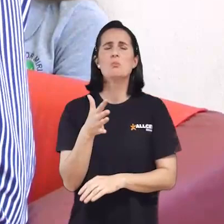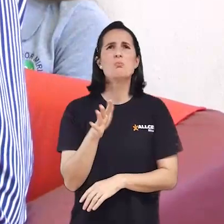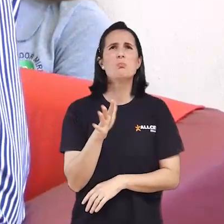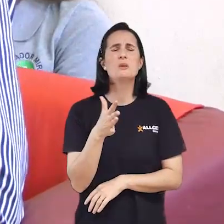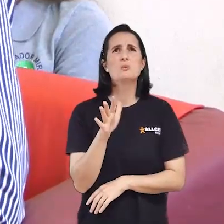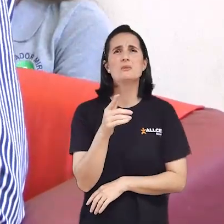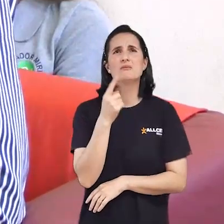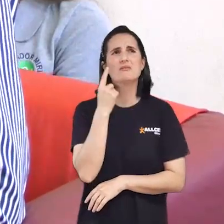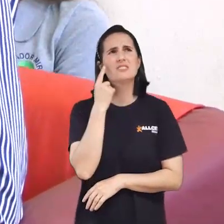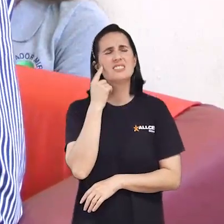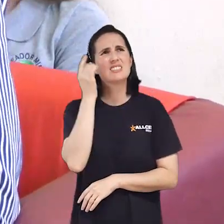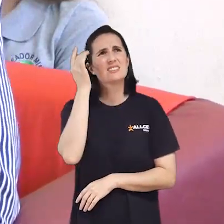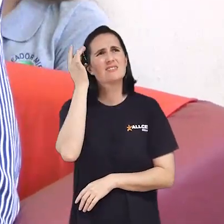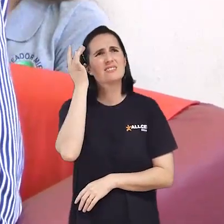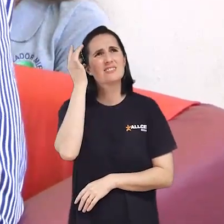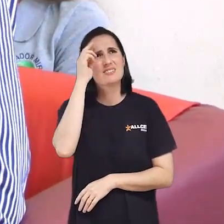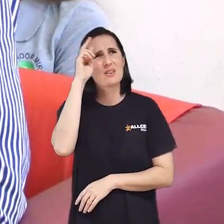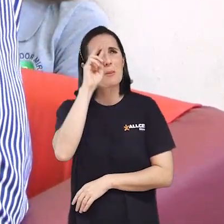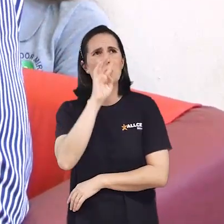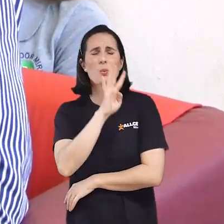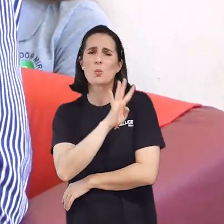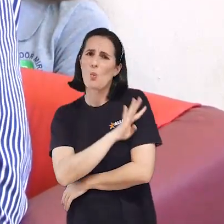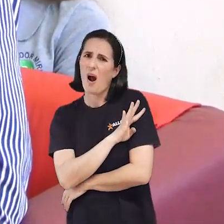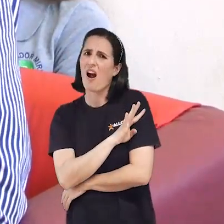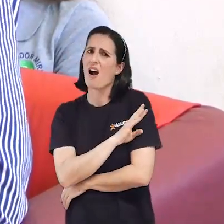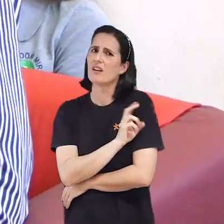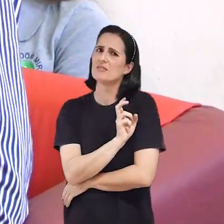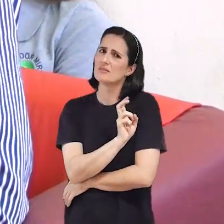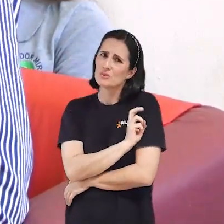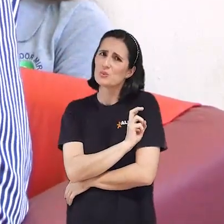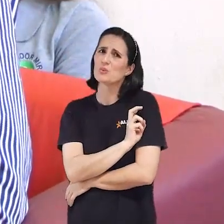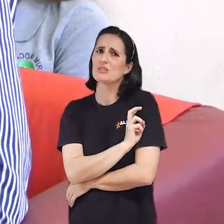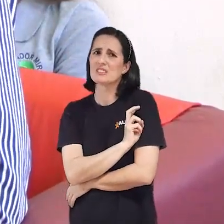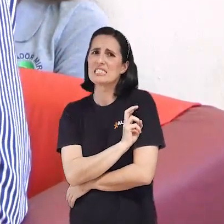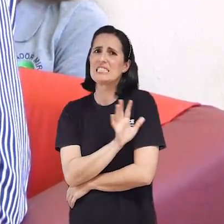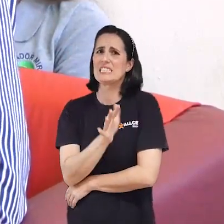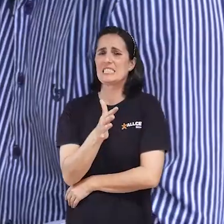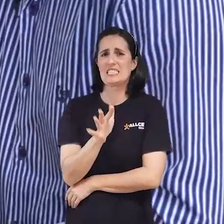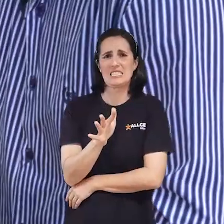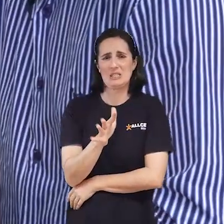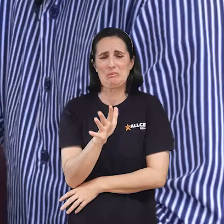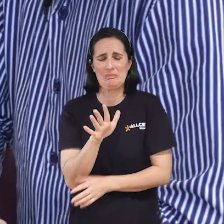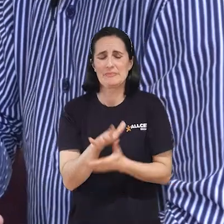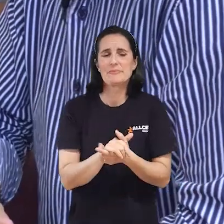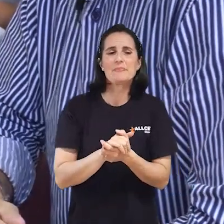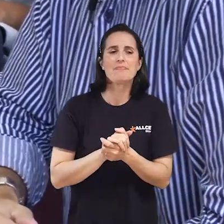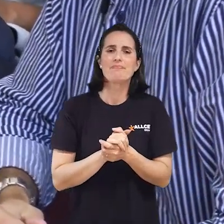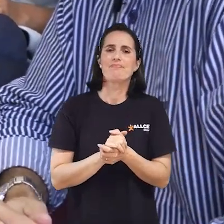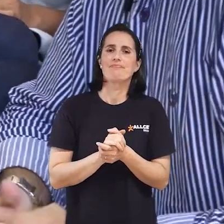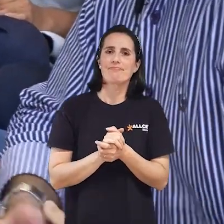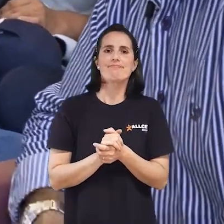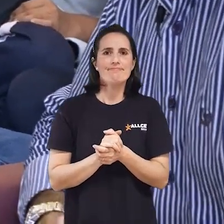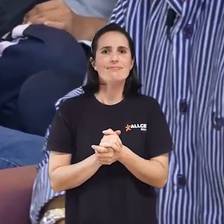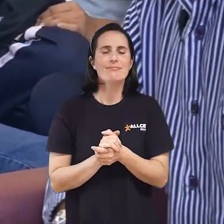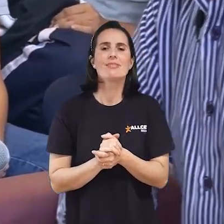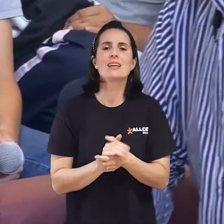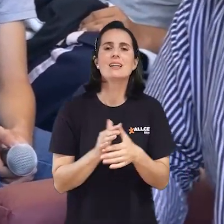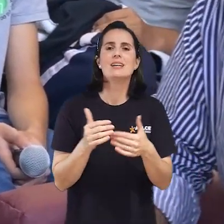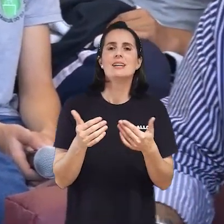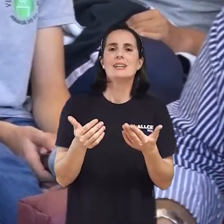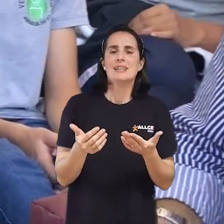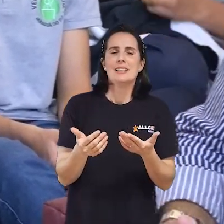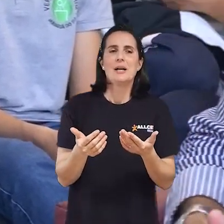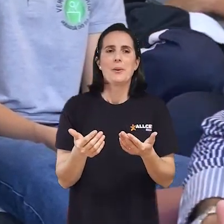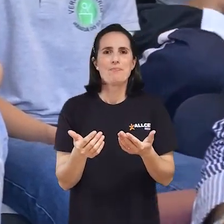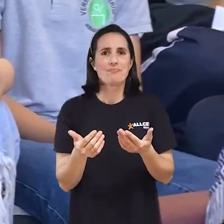foi um brinco que eu peguei dela, e para dar para uma namoradinha que eu tinha, isso